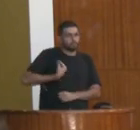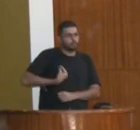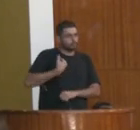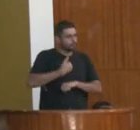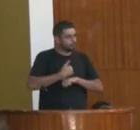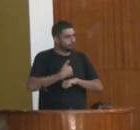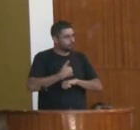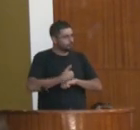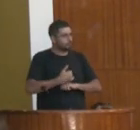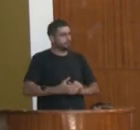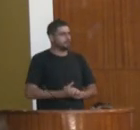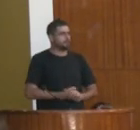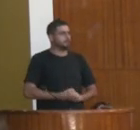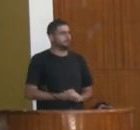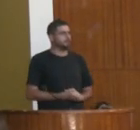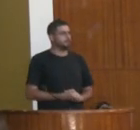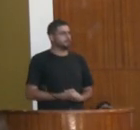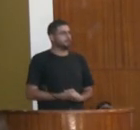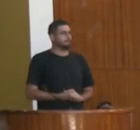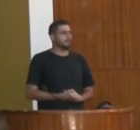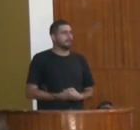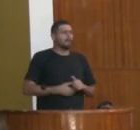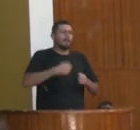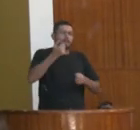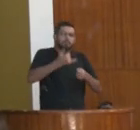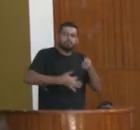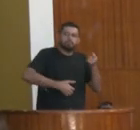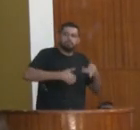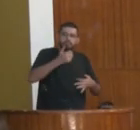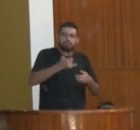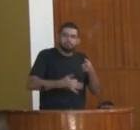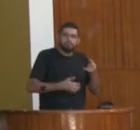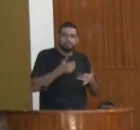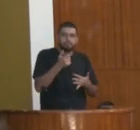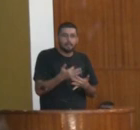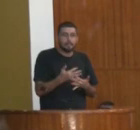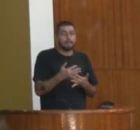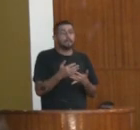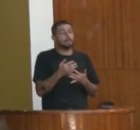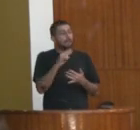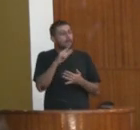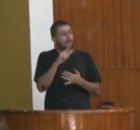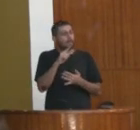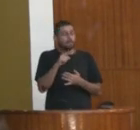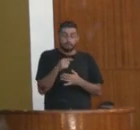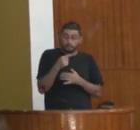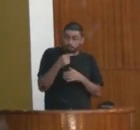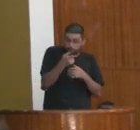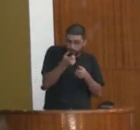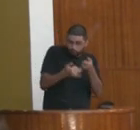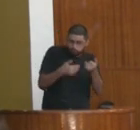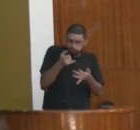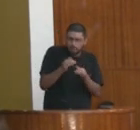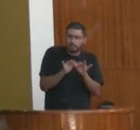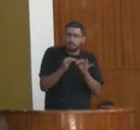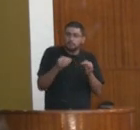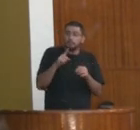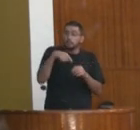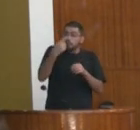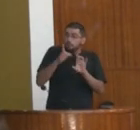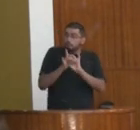Redonda, e pudesse falar um pouquinho só, para a gente poder depois passar a palavra ao público em